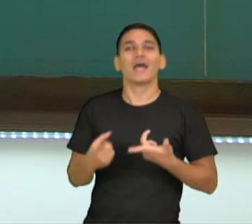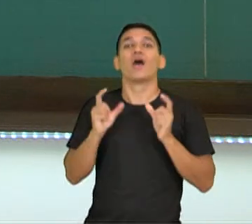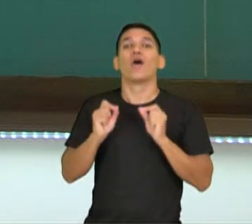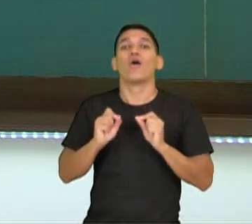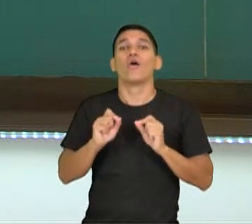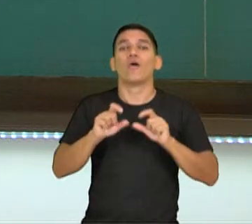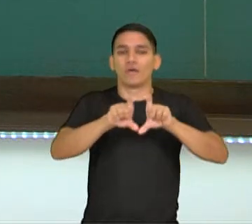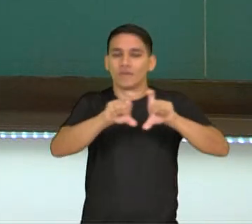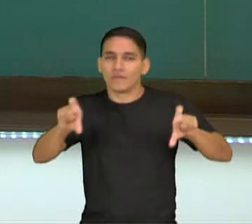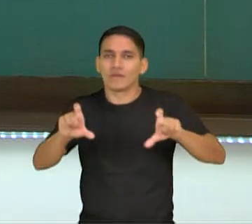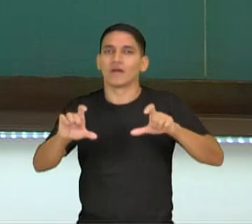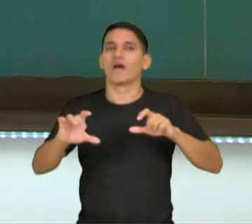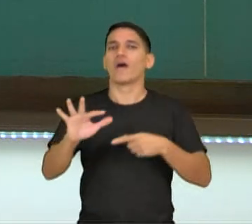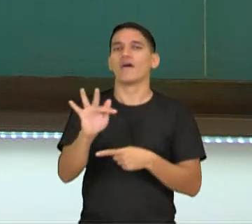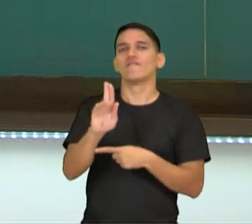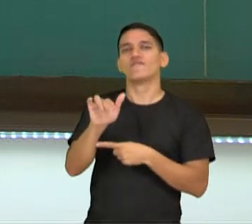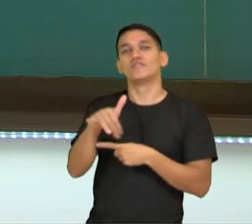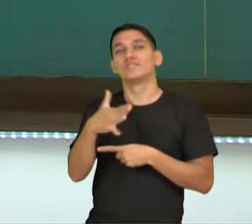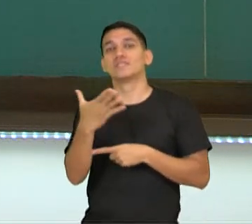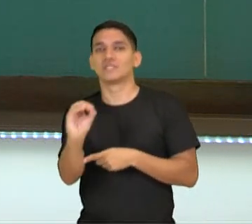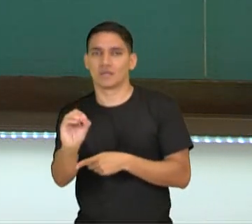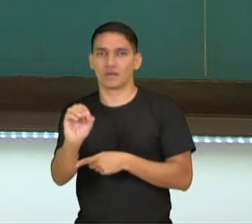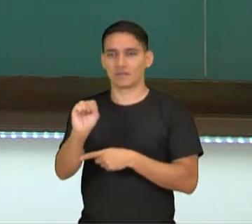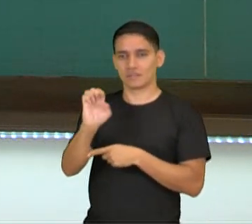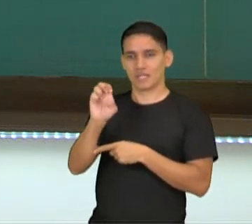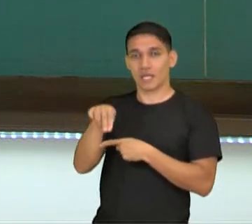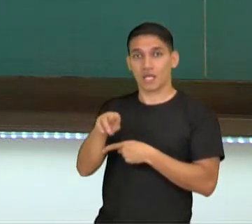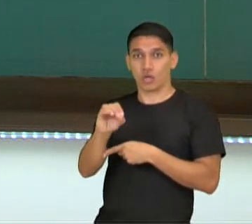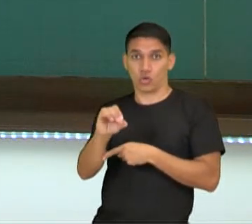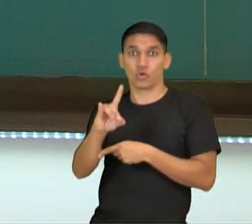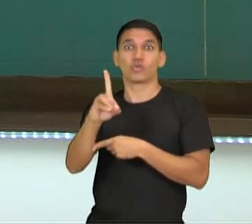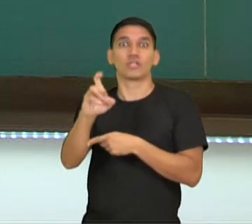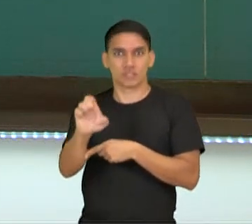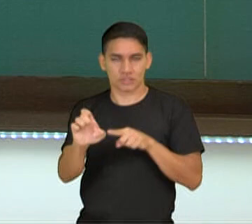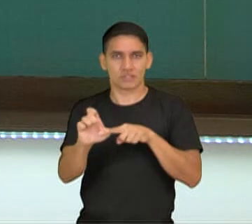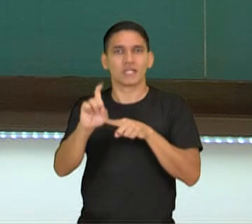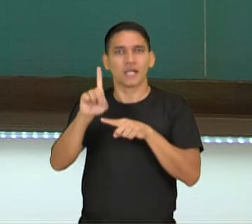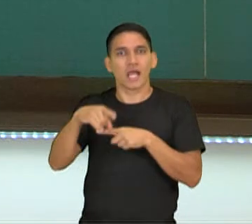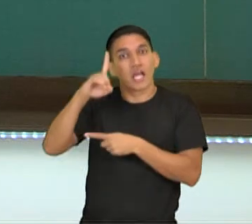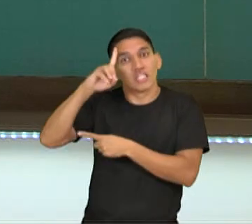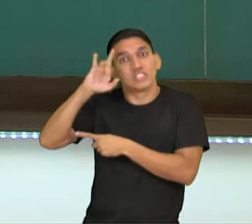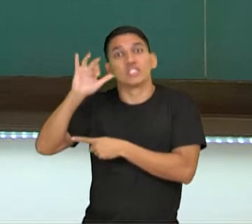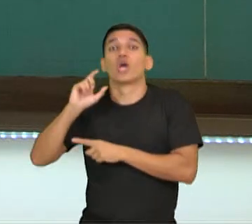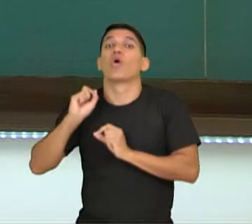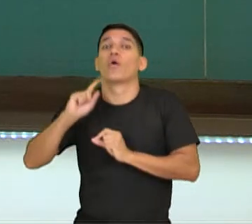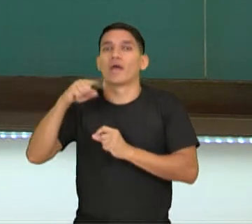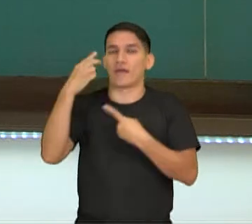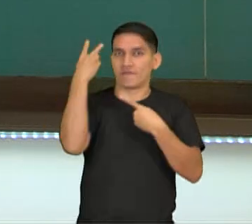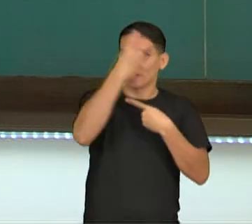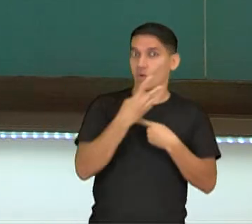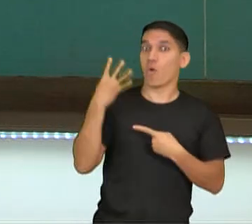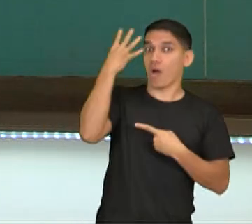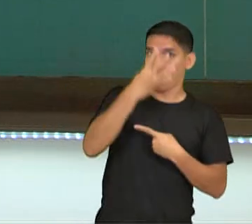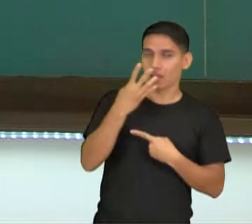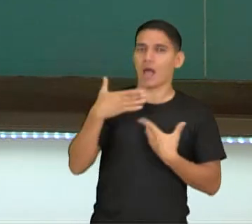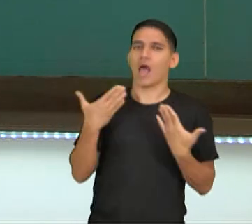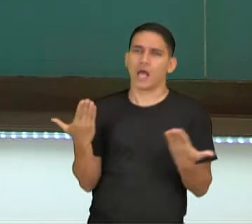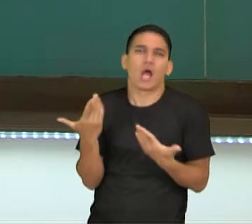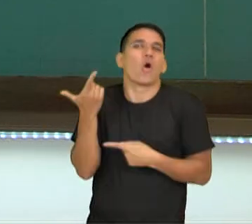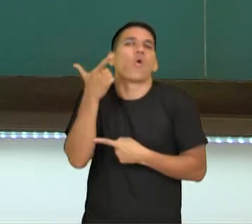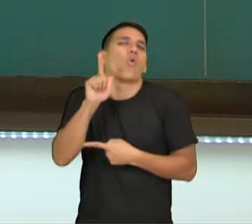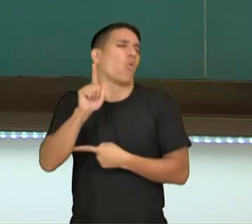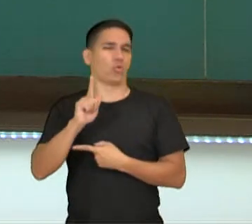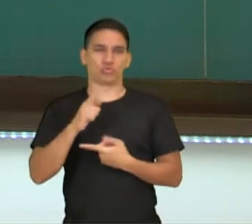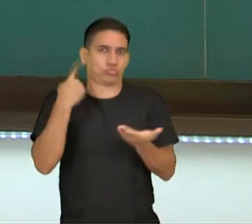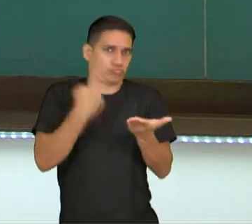da função senoide, que vai ter também, aqui nós temos o dia, o nosso período é de 24 horas, aqui ele vai ter uma outra unidade